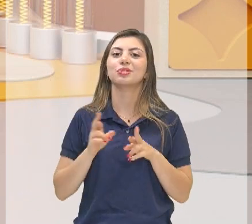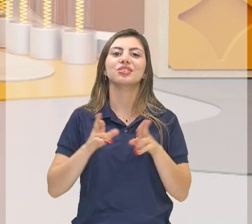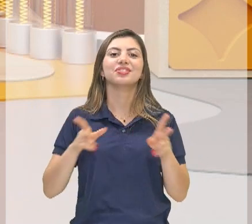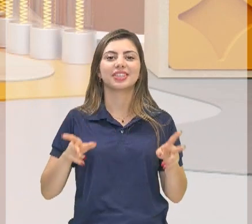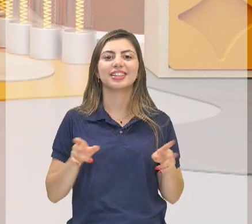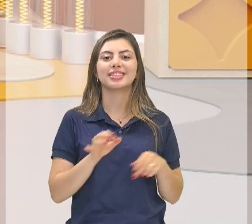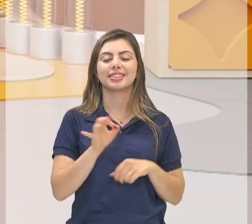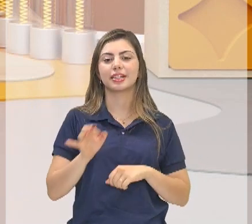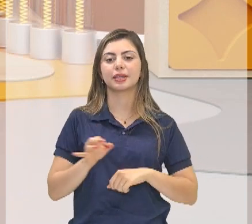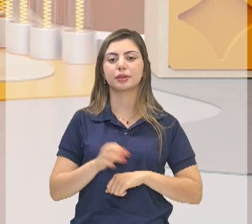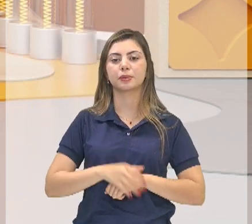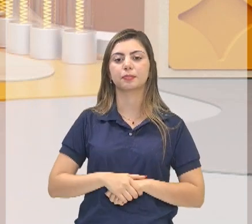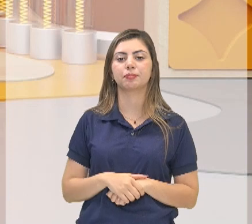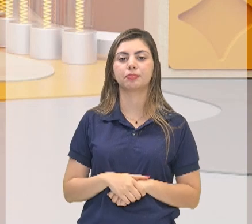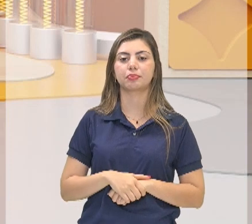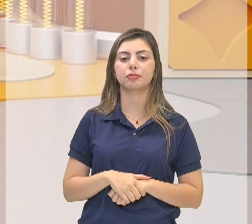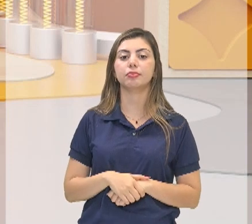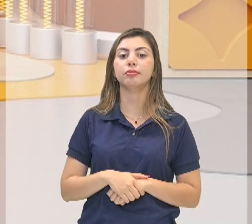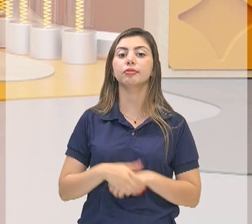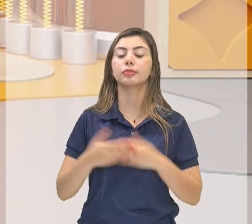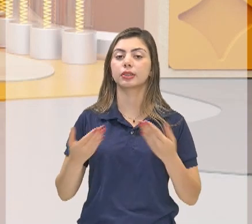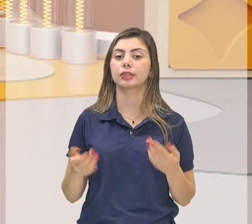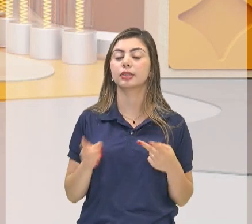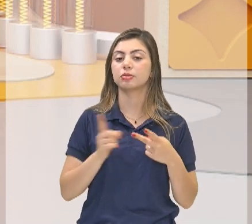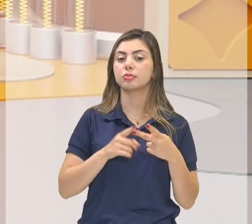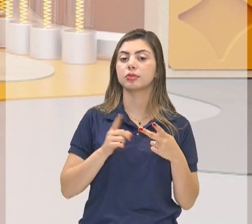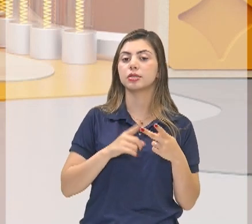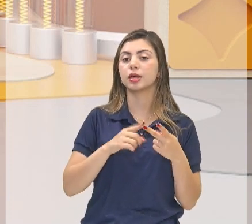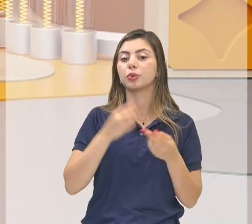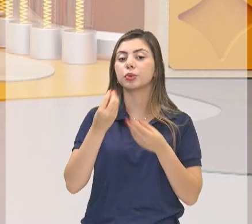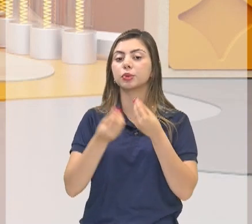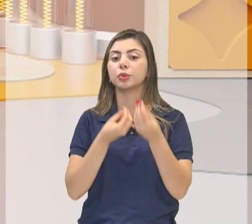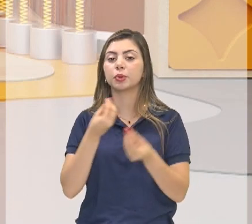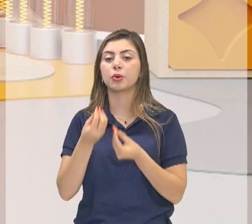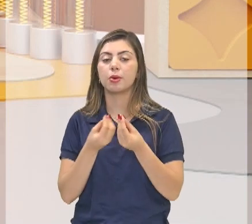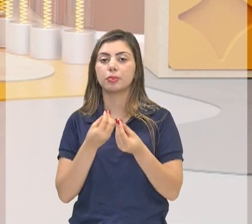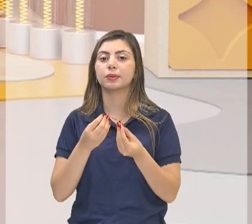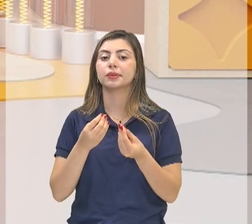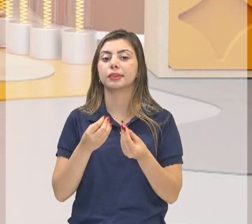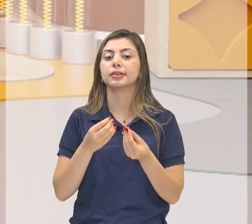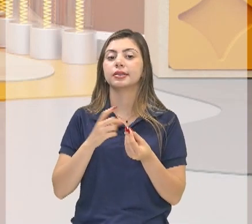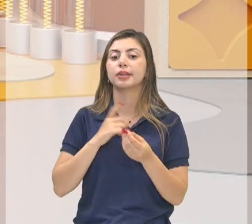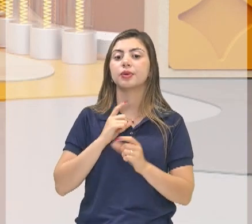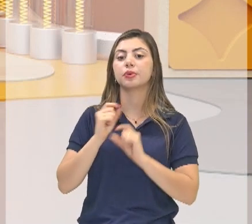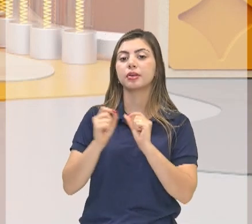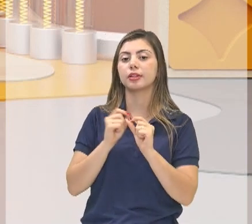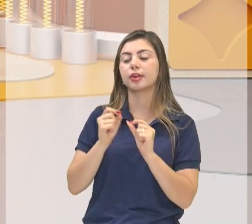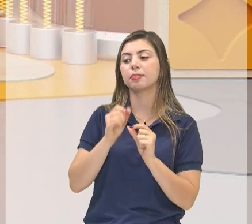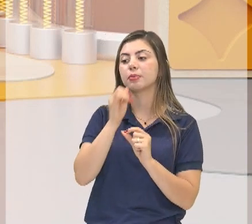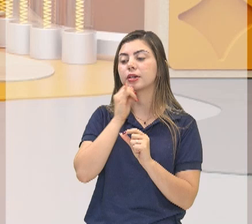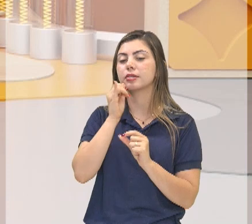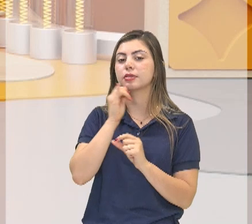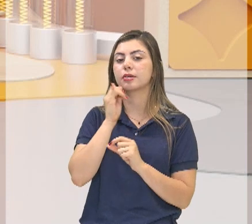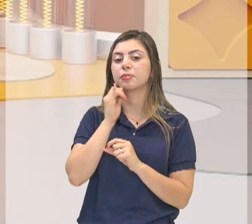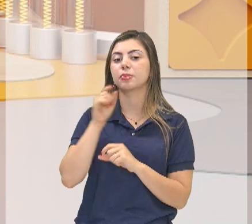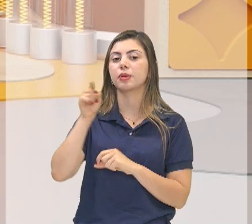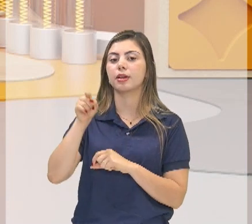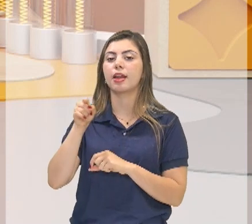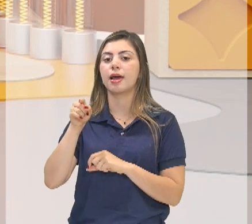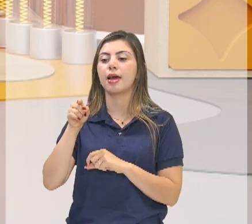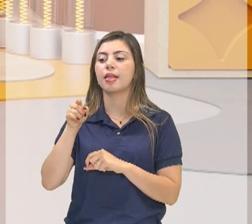diferente. As fontes secundárias, elas baseiam-se nas fontes primárias,